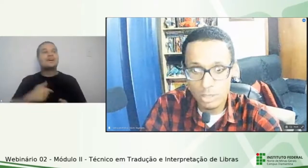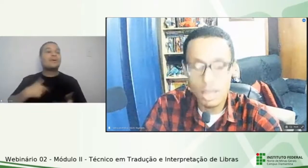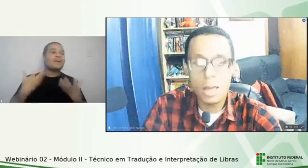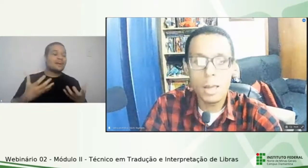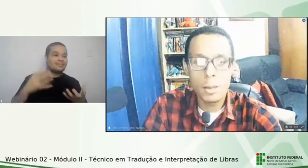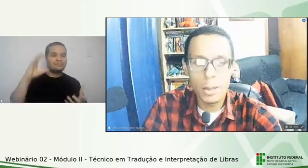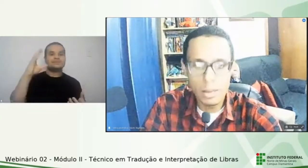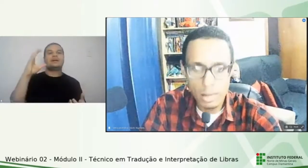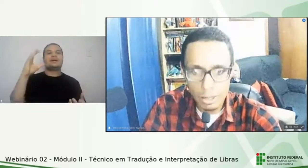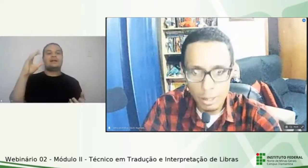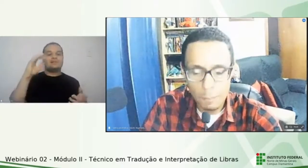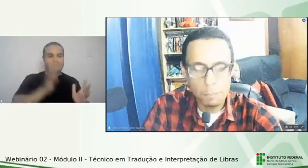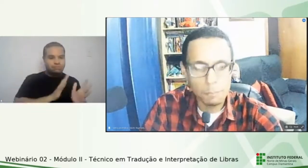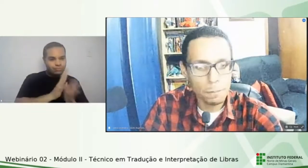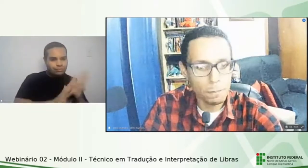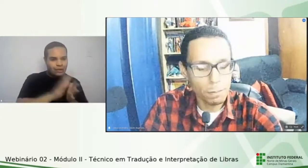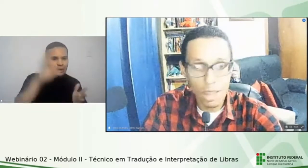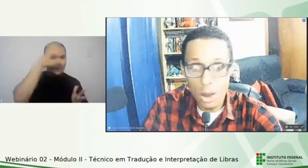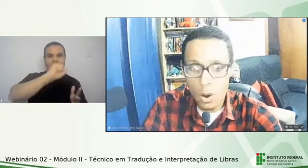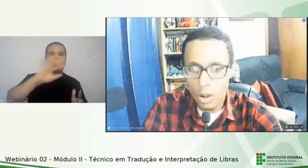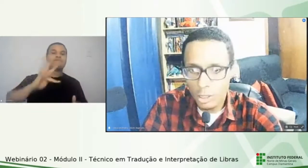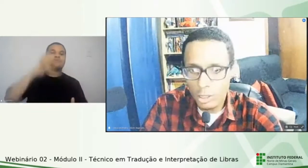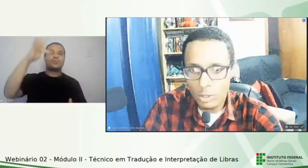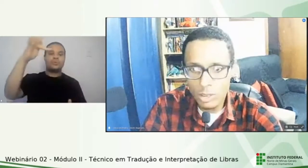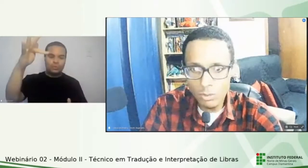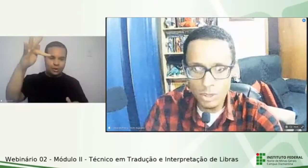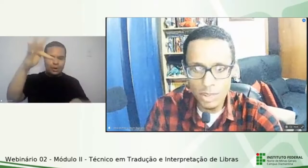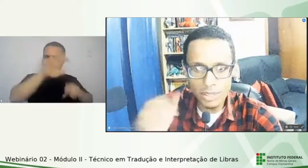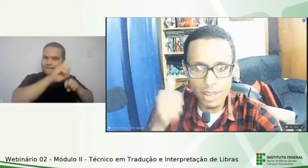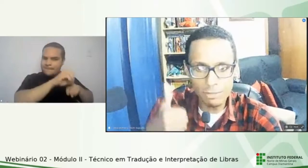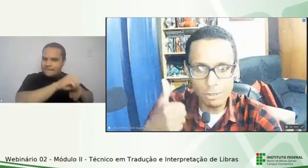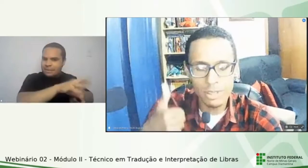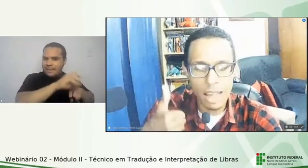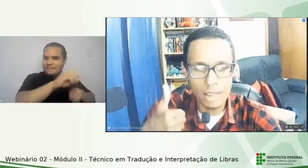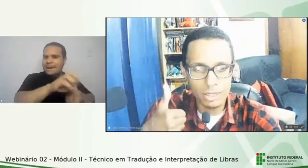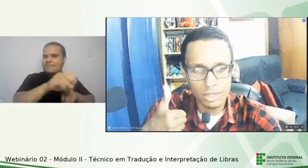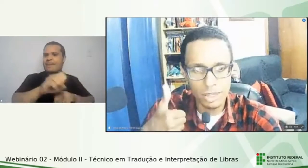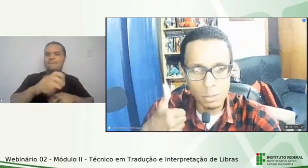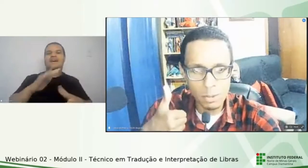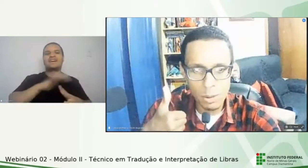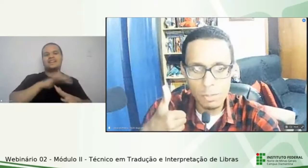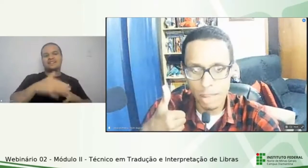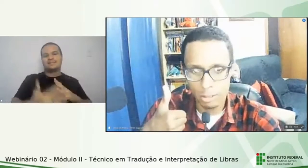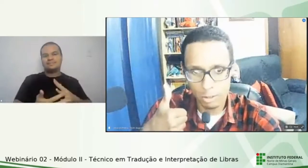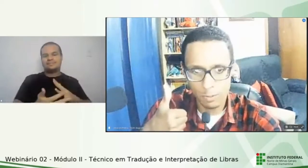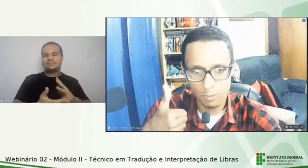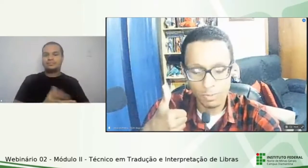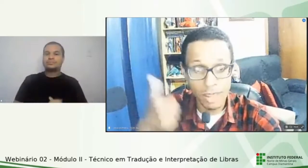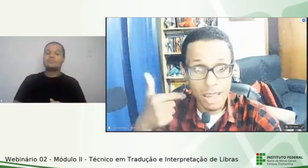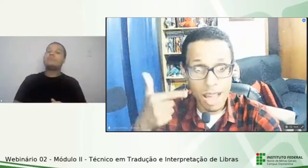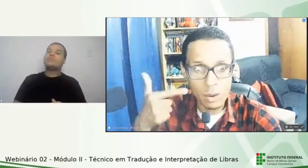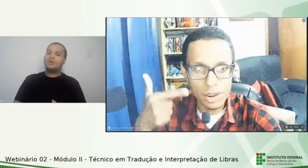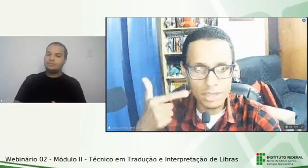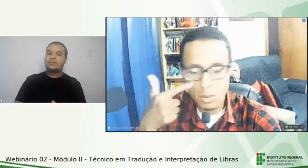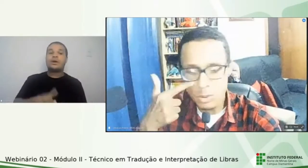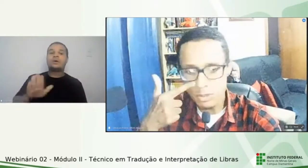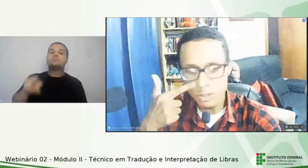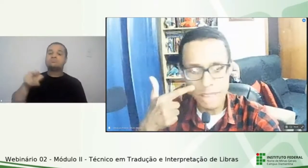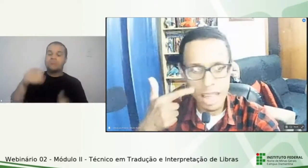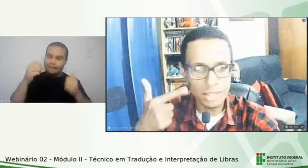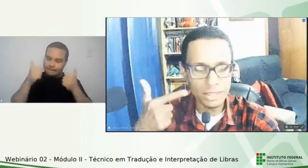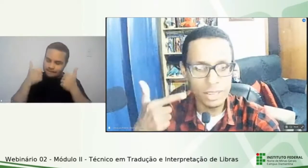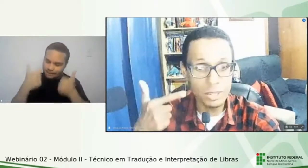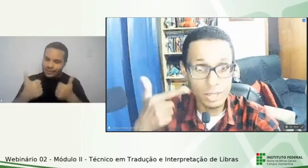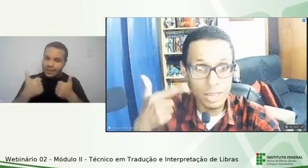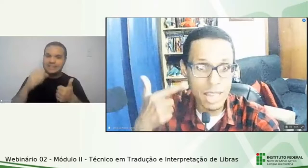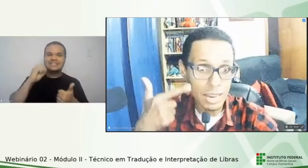Libras. Eliane, ótimo, se você tem vontade, é o primeiro passo. Agora, a segunda